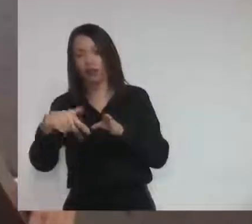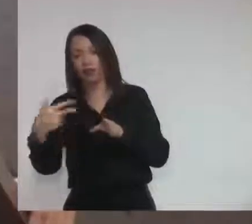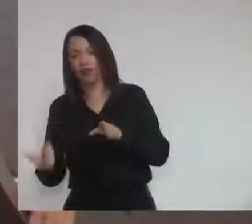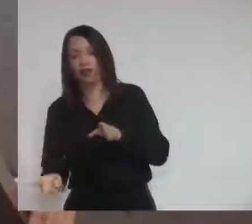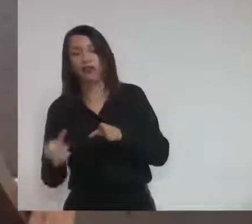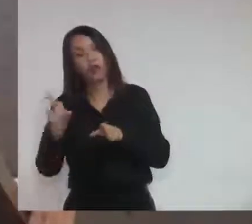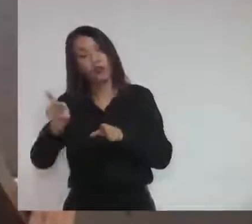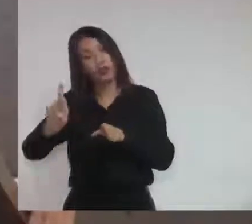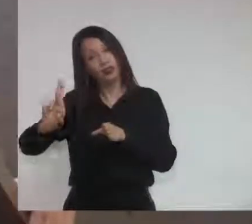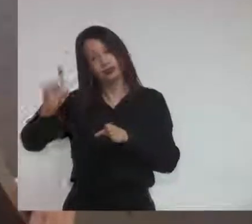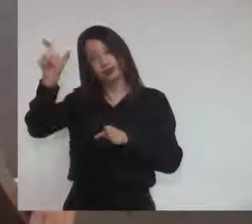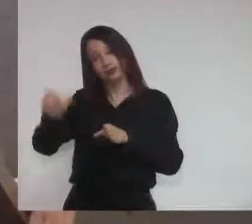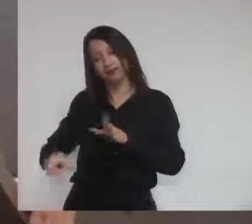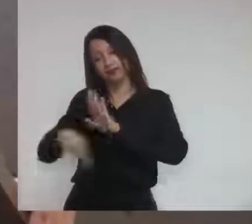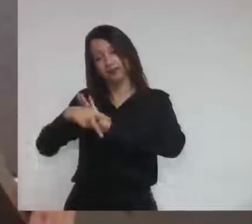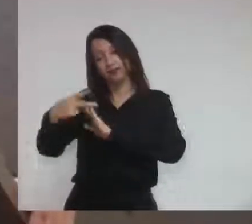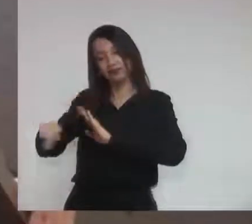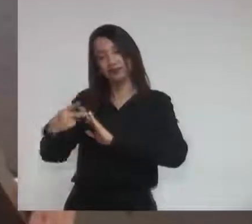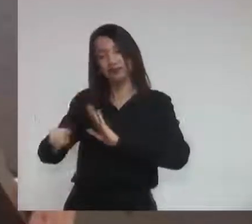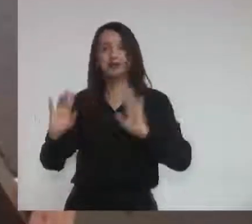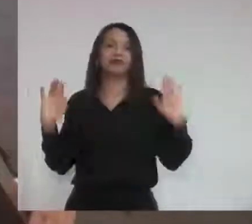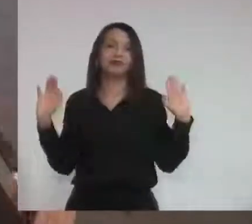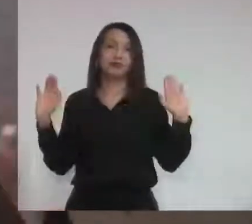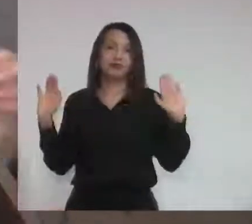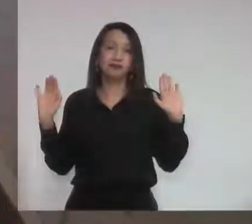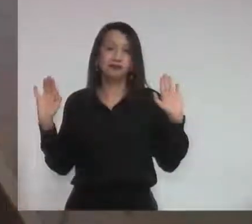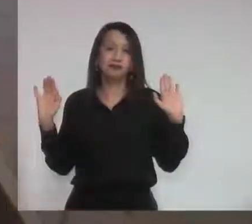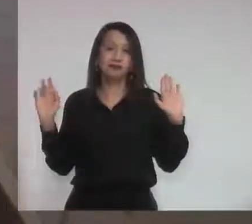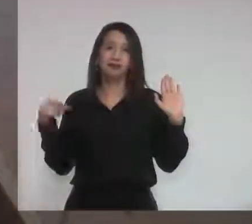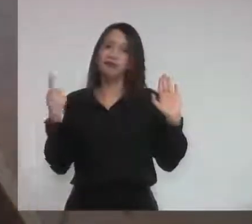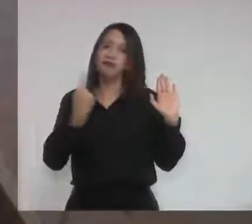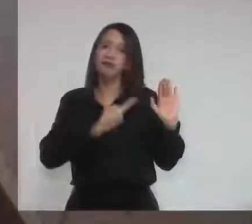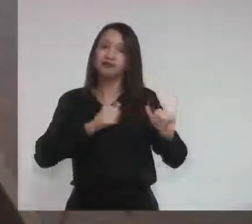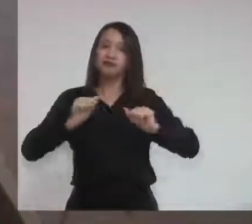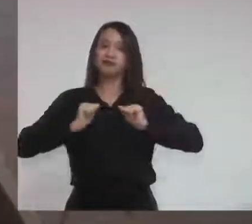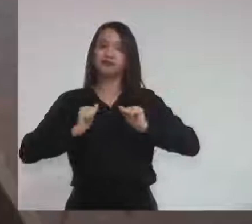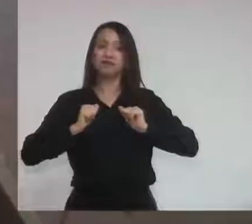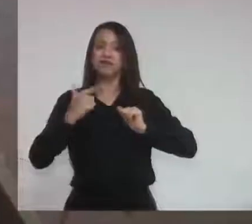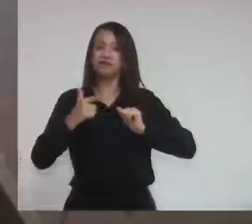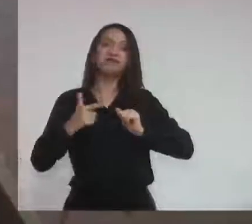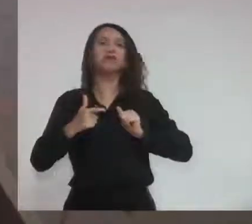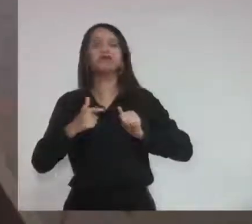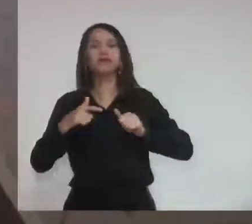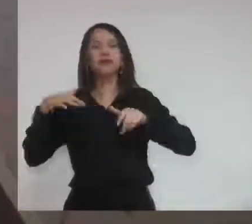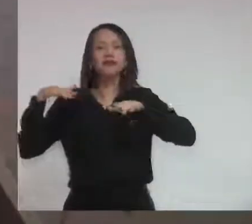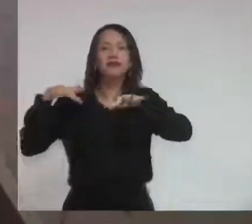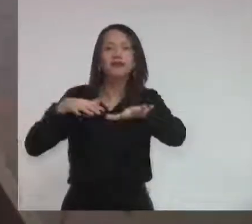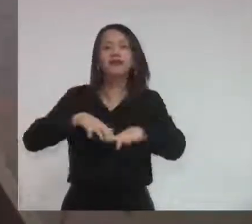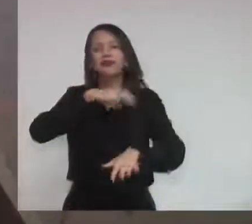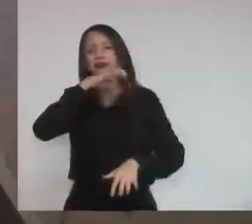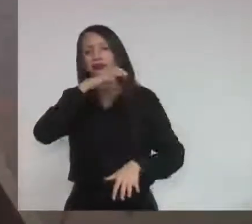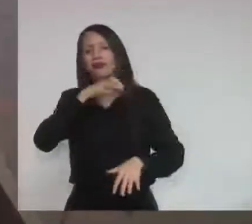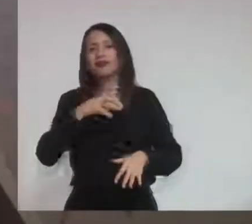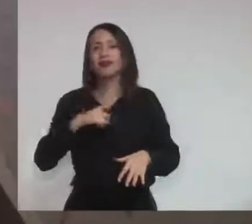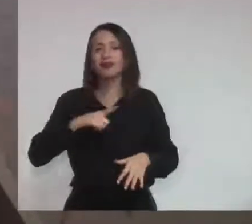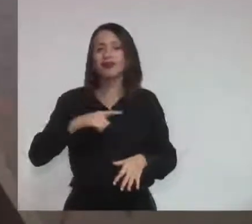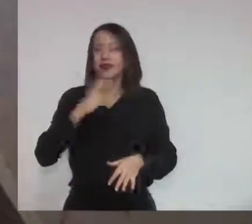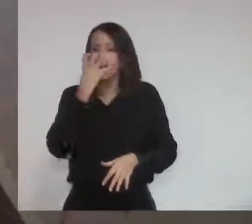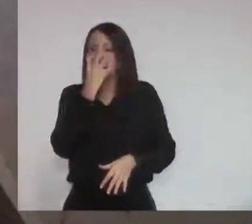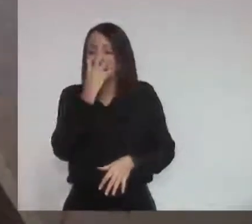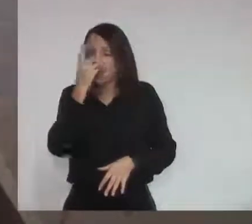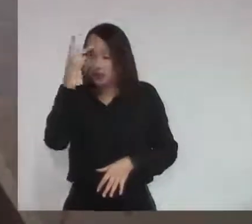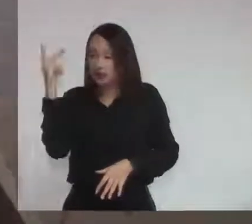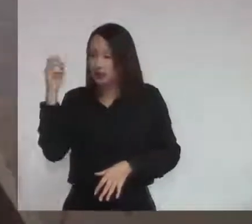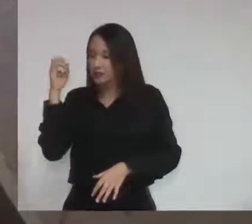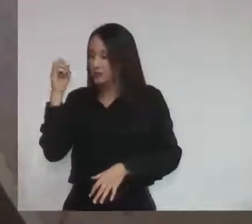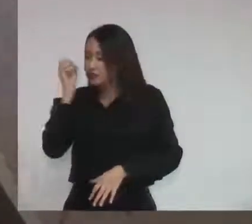que responder por isso. Ou então, a gente tem que parar de ter animais, ter cães também, porque existem alguns que maltratam.